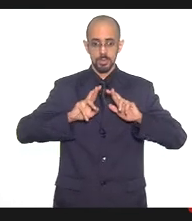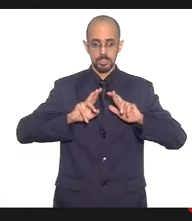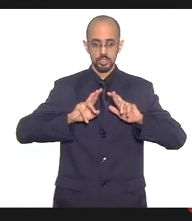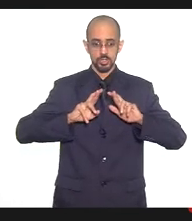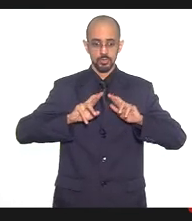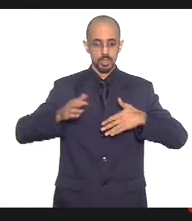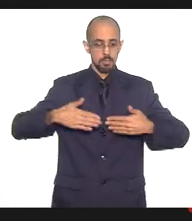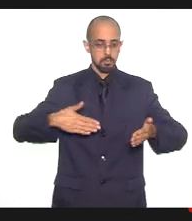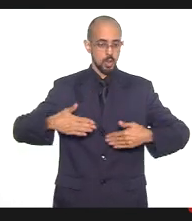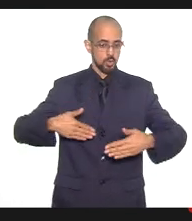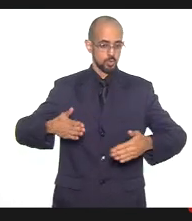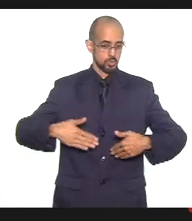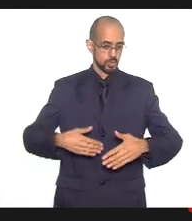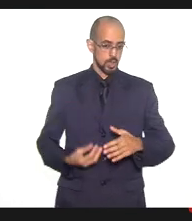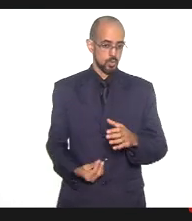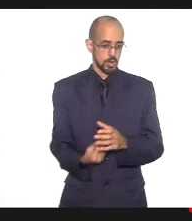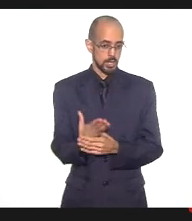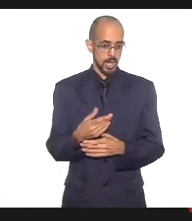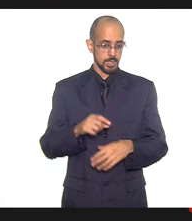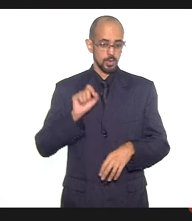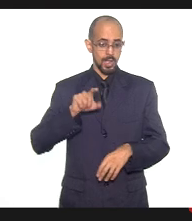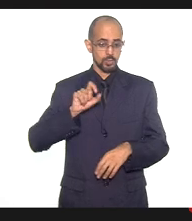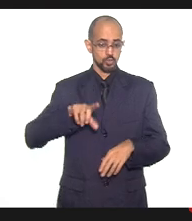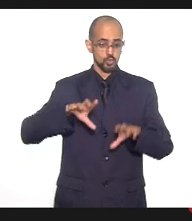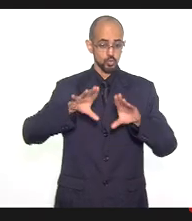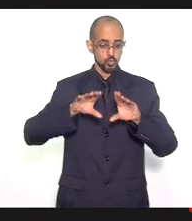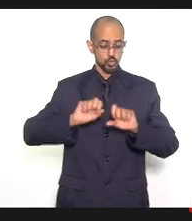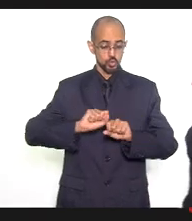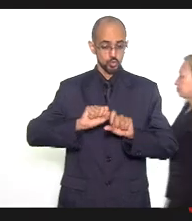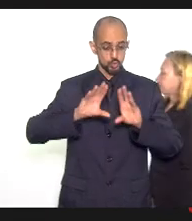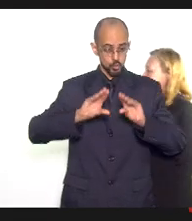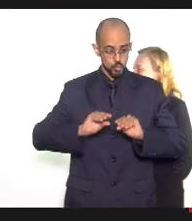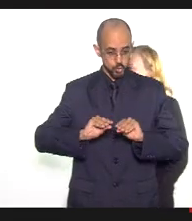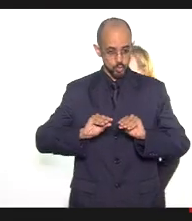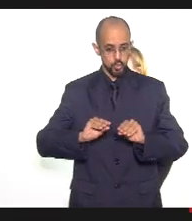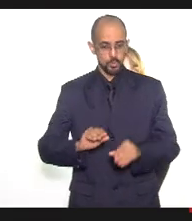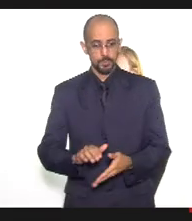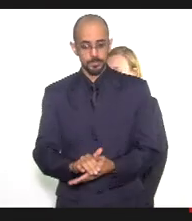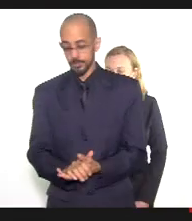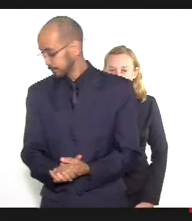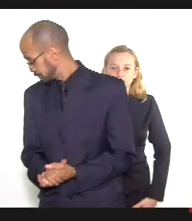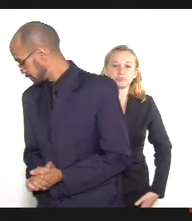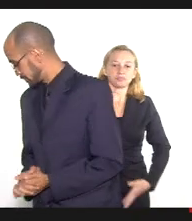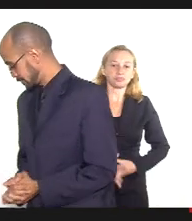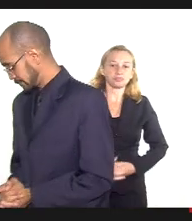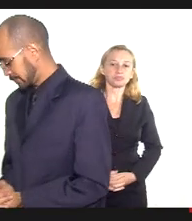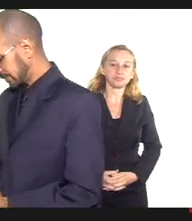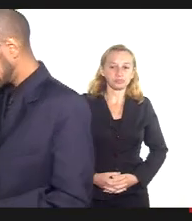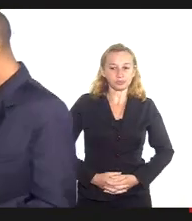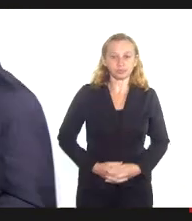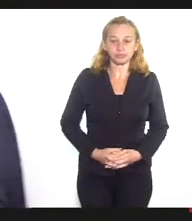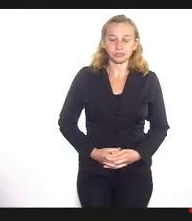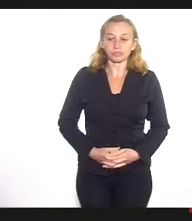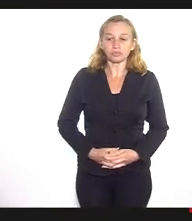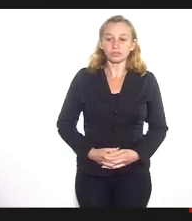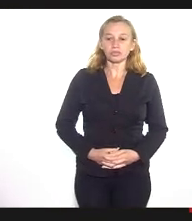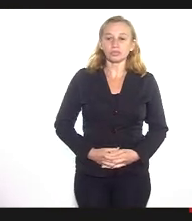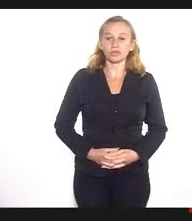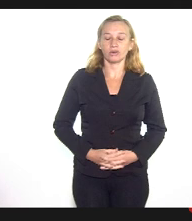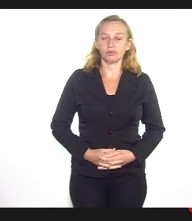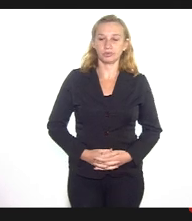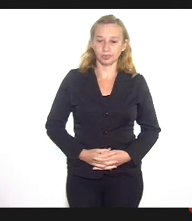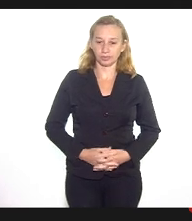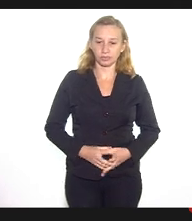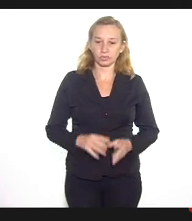produzidos, que é esse azul escuro, já descobertos e que ainda vão ser produzidos, que é esse